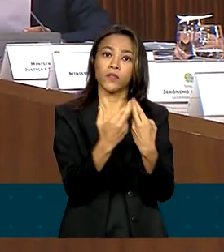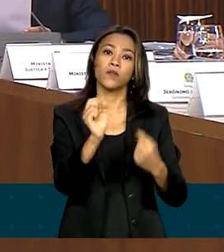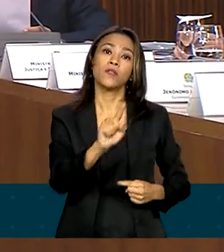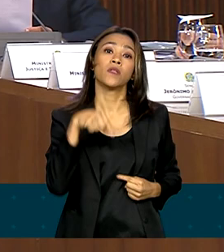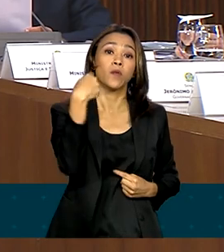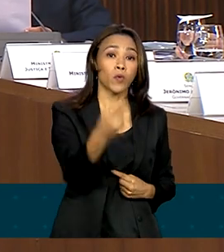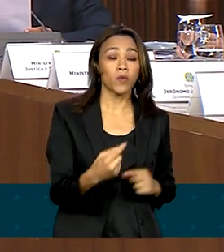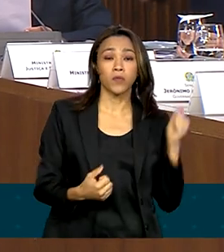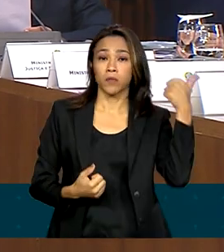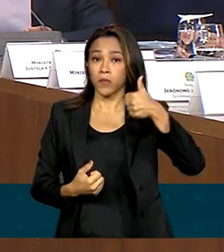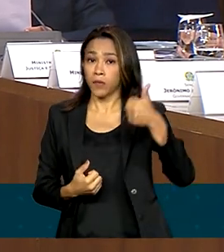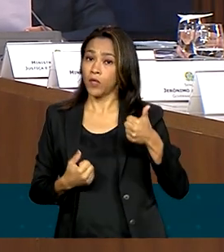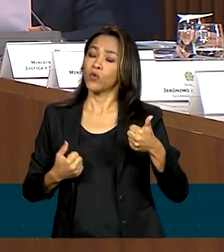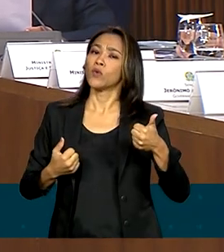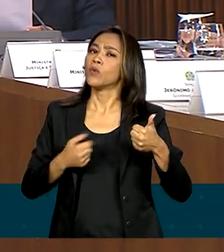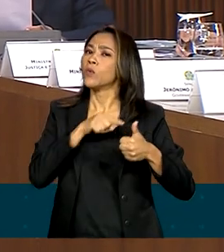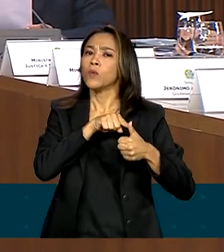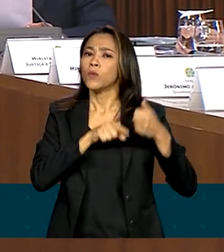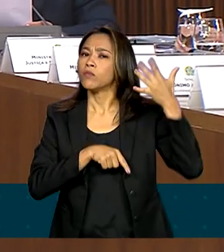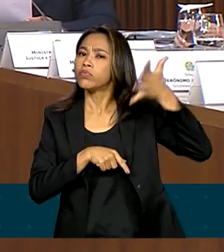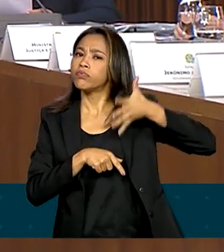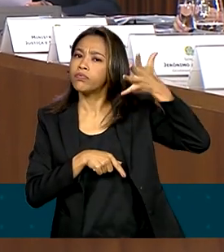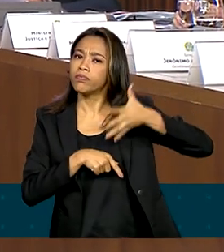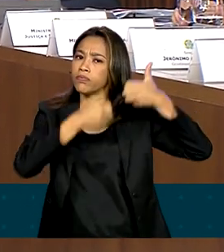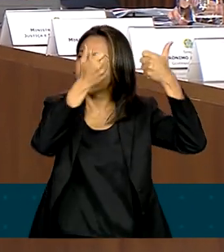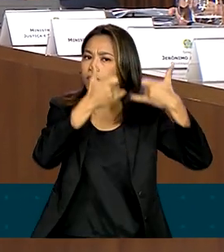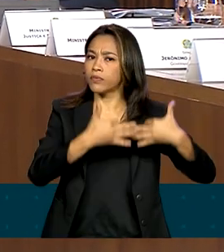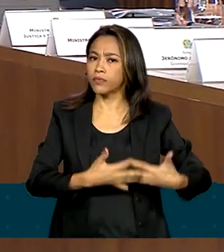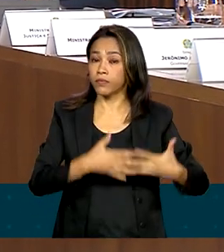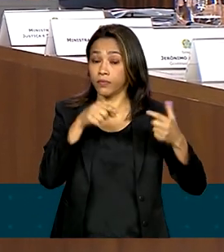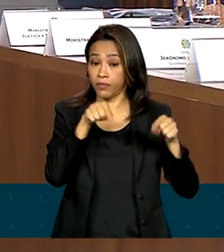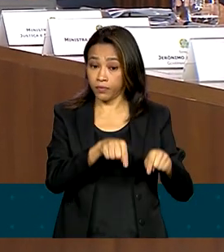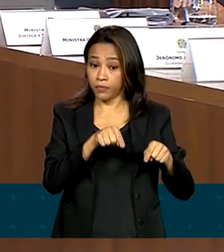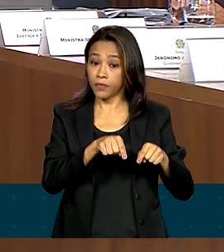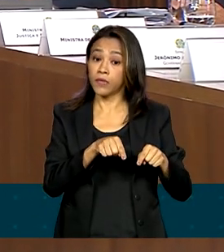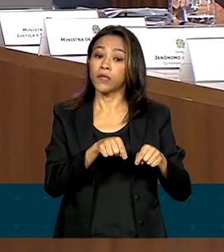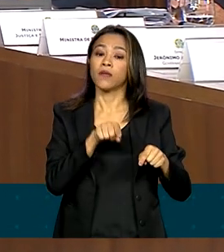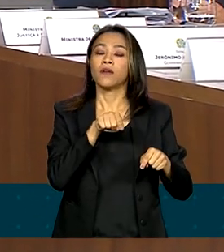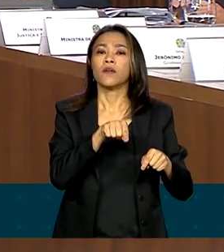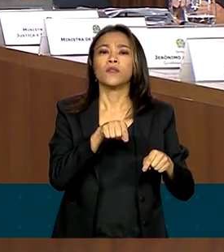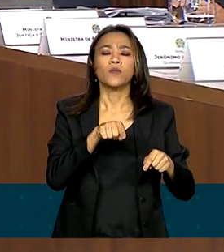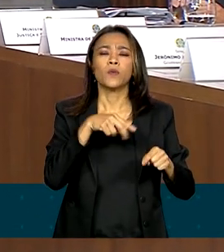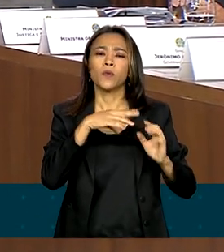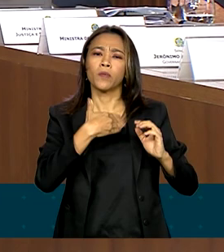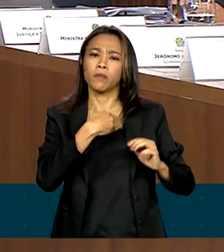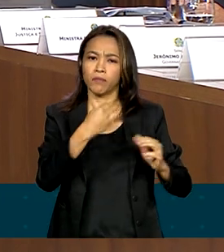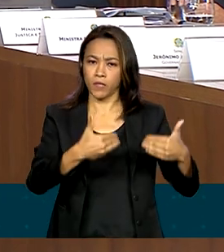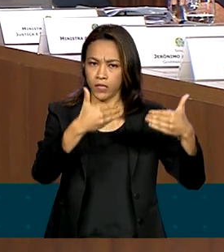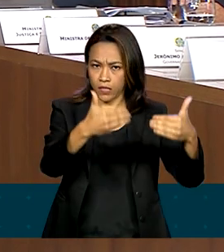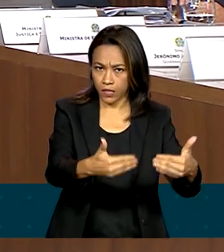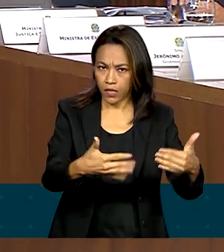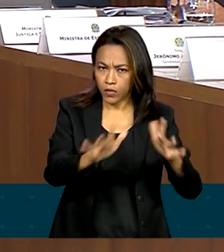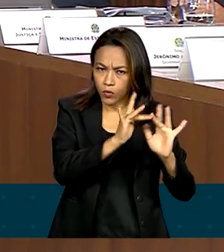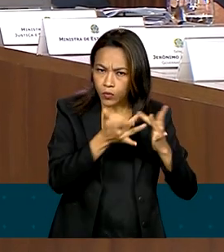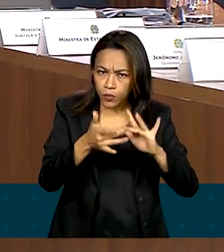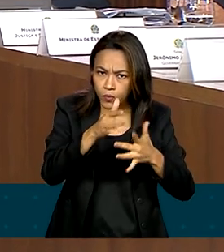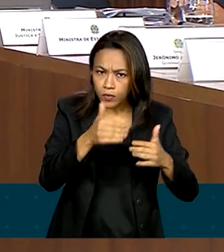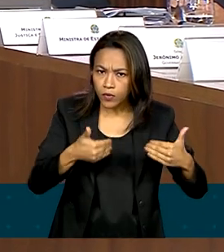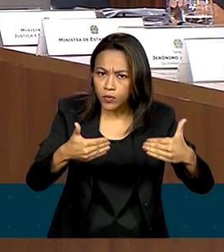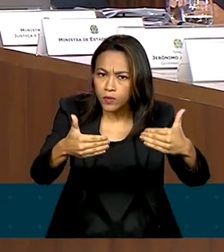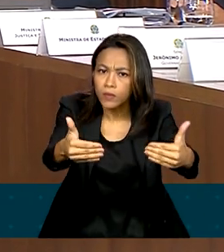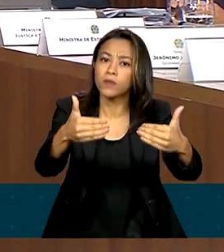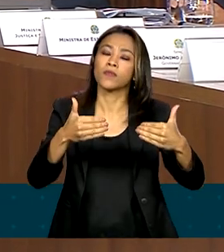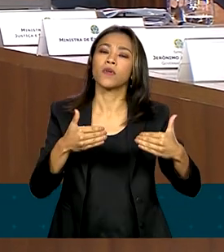fala inicial do Ministério das Relações Institucionais, que vai apontar rapidamente a ideia de como a